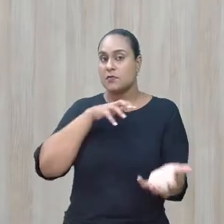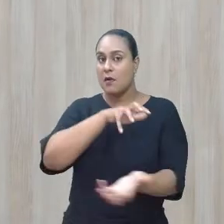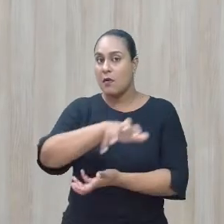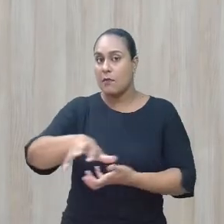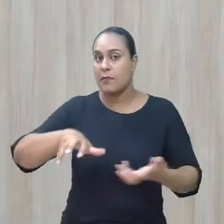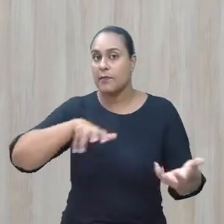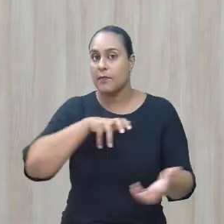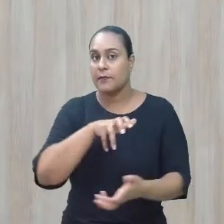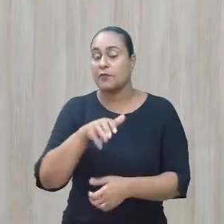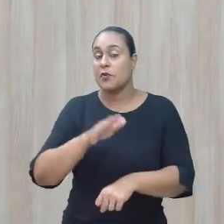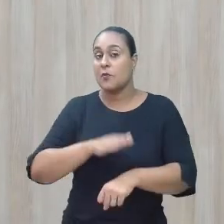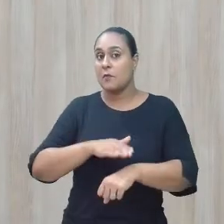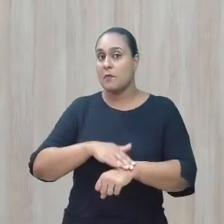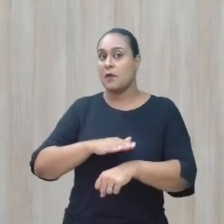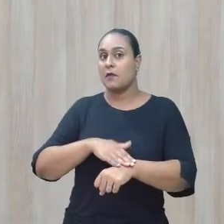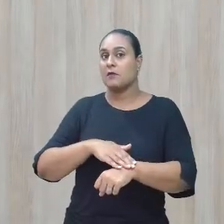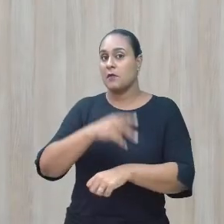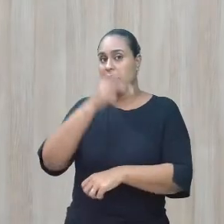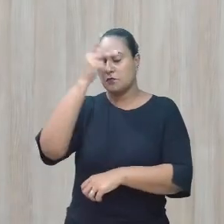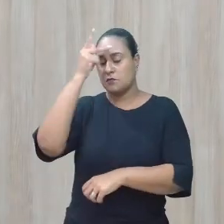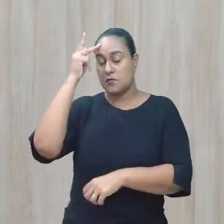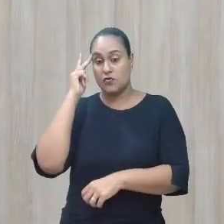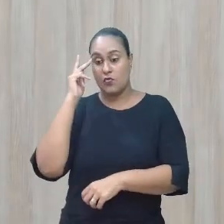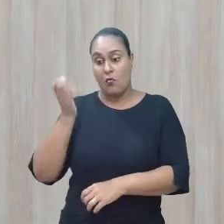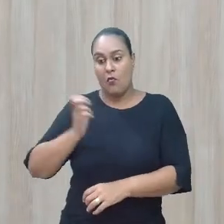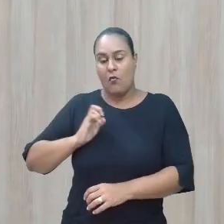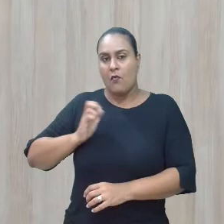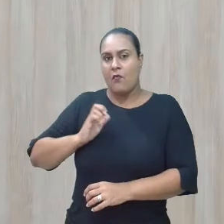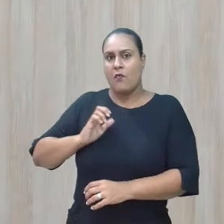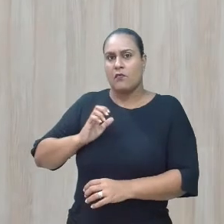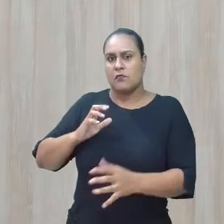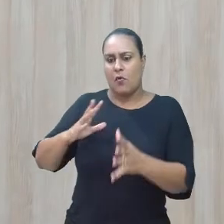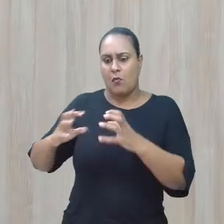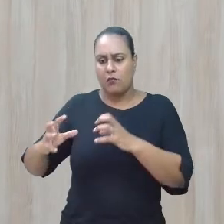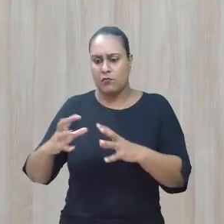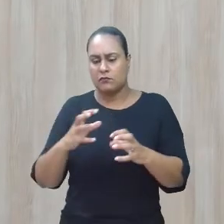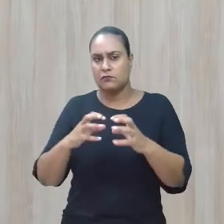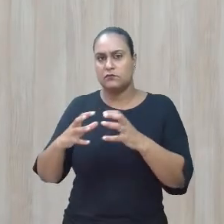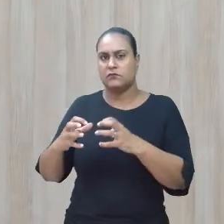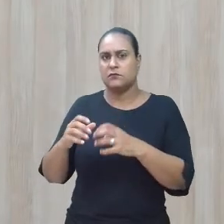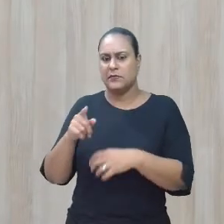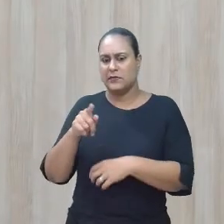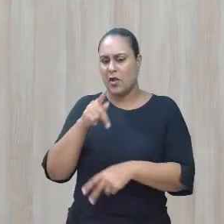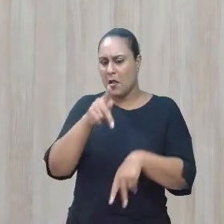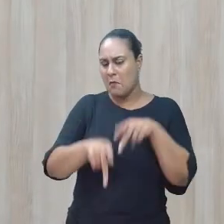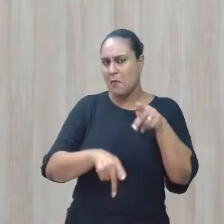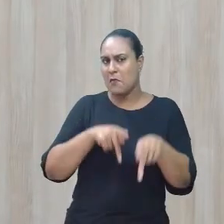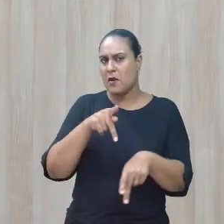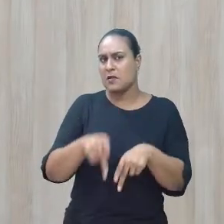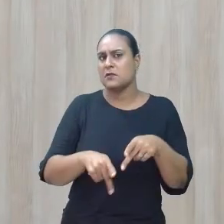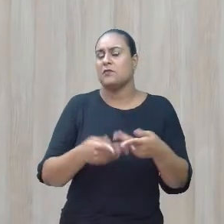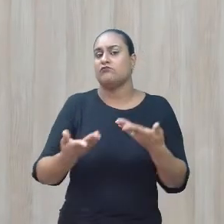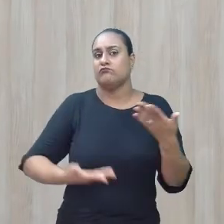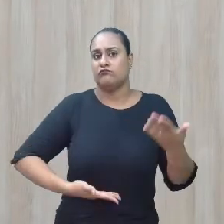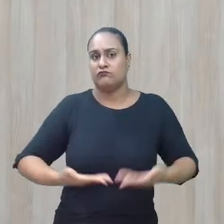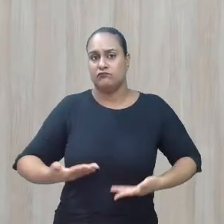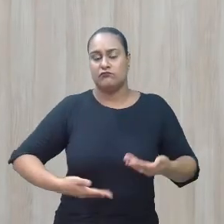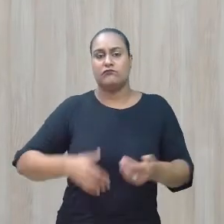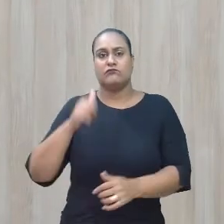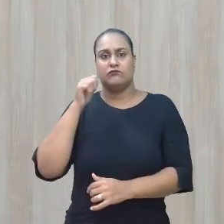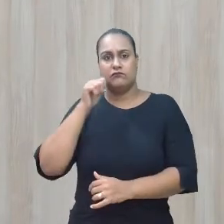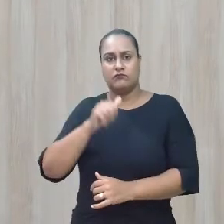estão brigando lá entre eles, claro que essa camada de trabalhadores e trabalhadoras que até tinham